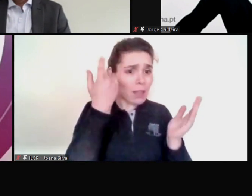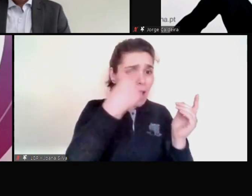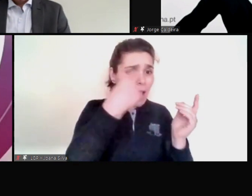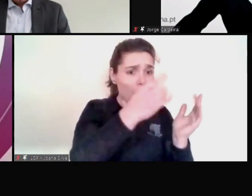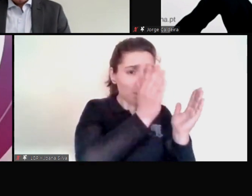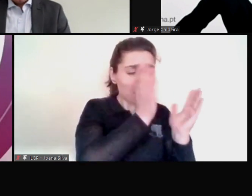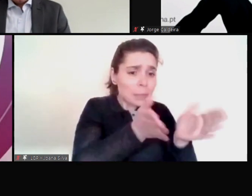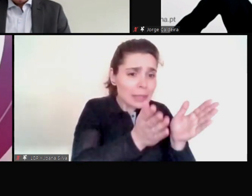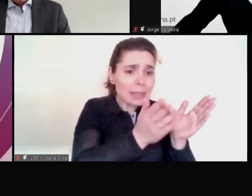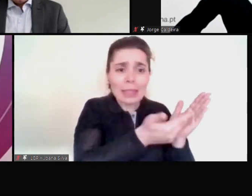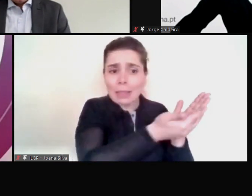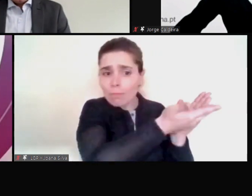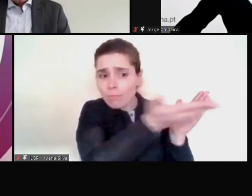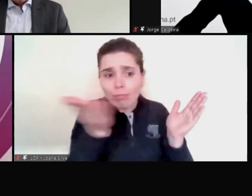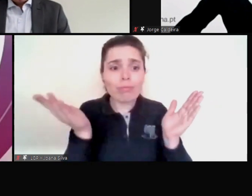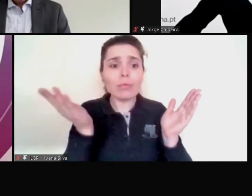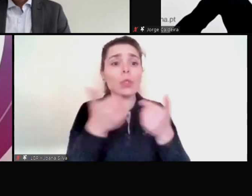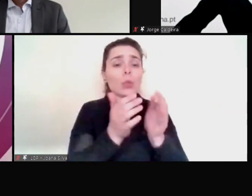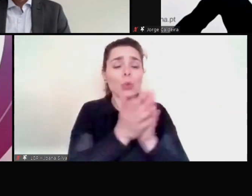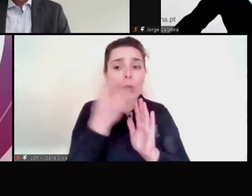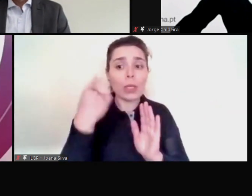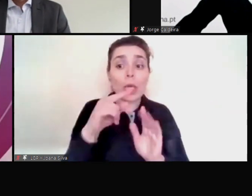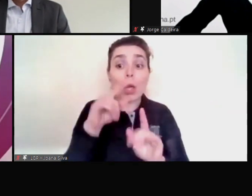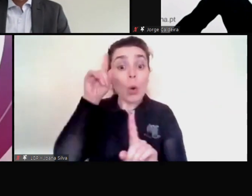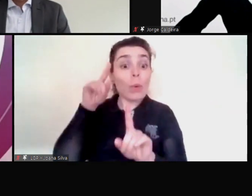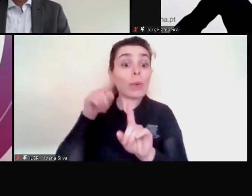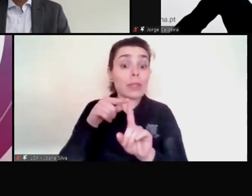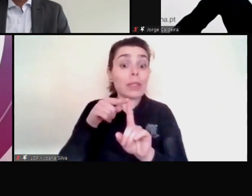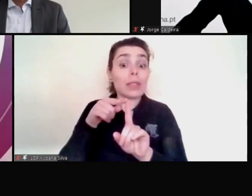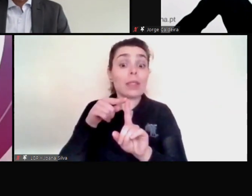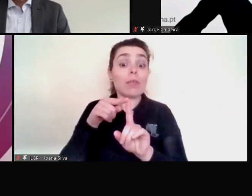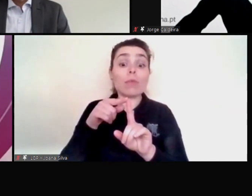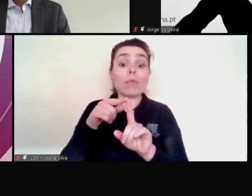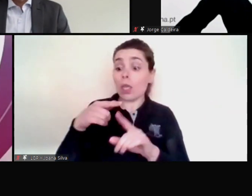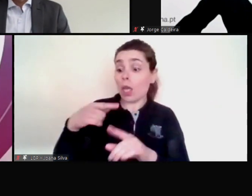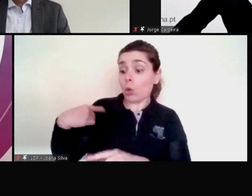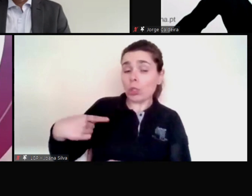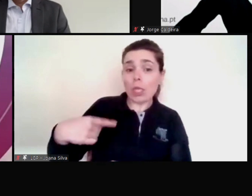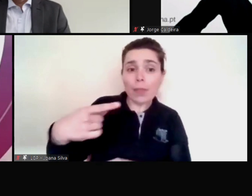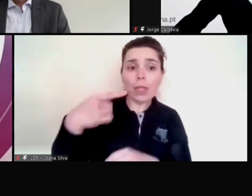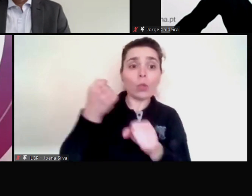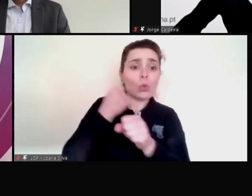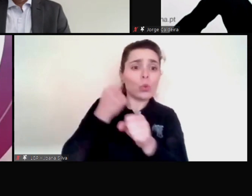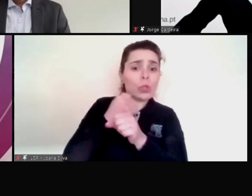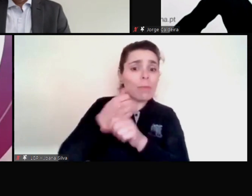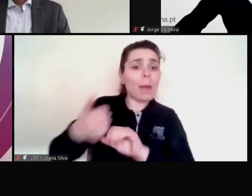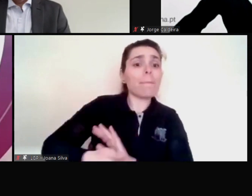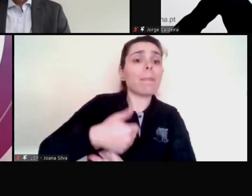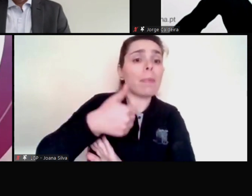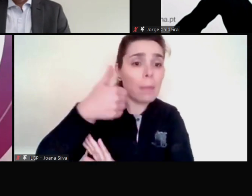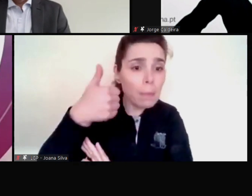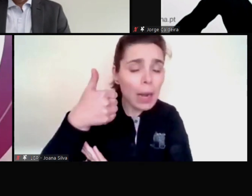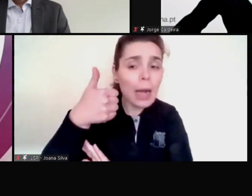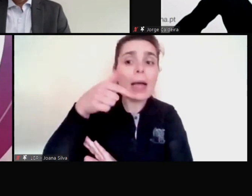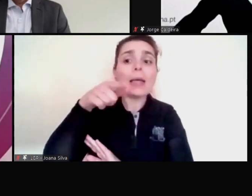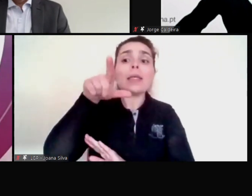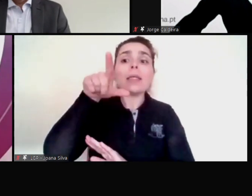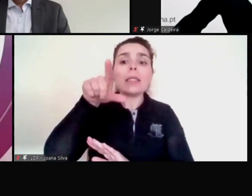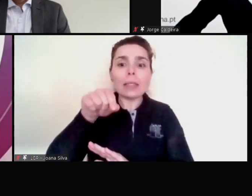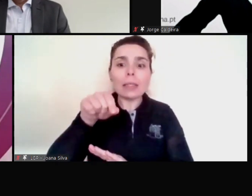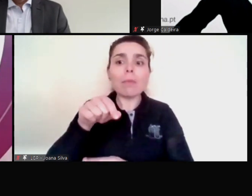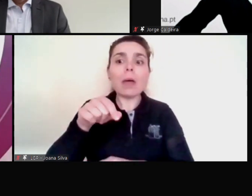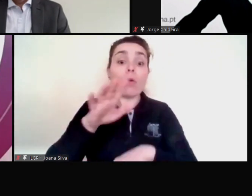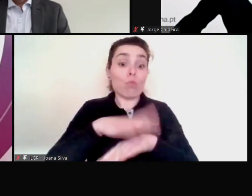aproveitar para alavancar aquilo que é a prestação cotidiana dos nossos serviços, aqui muito materializada na oportunidade que os